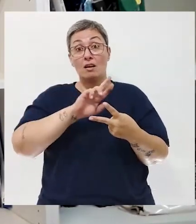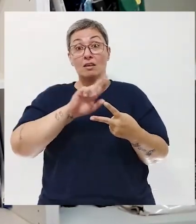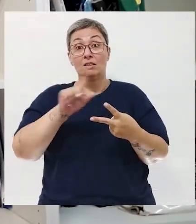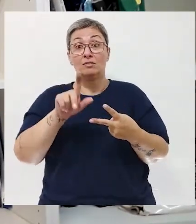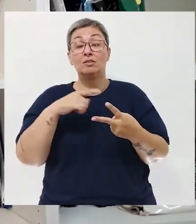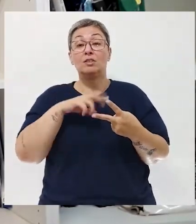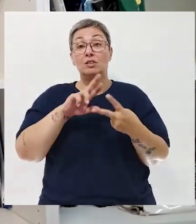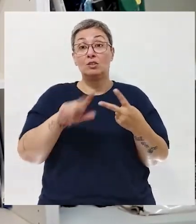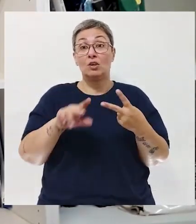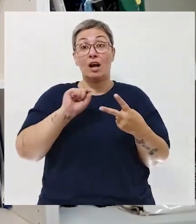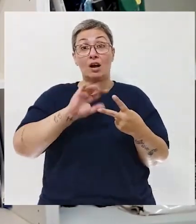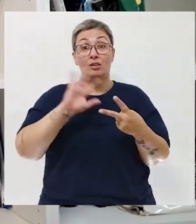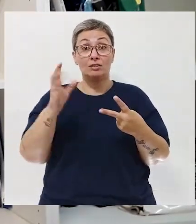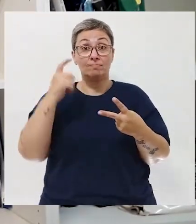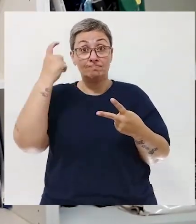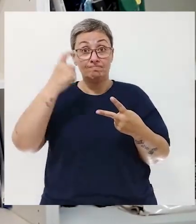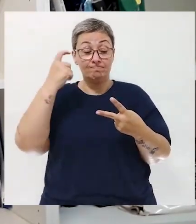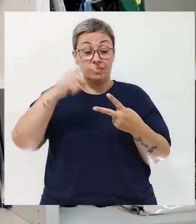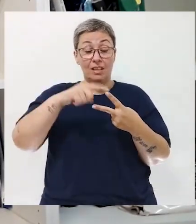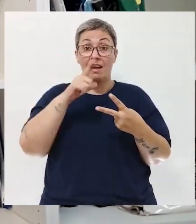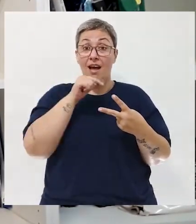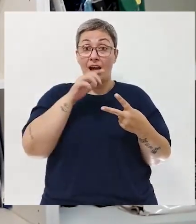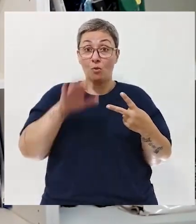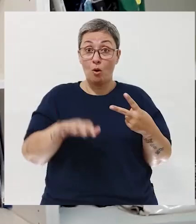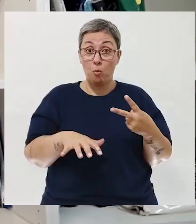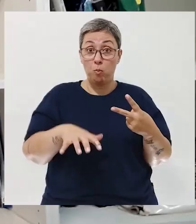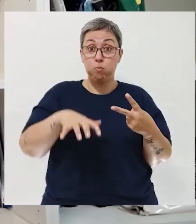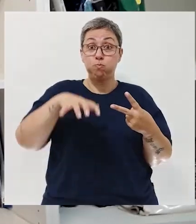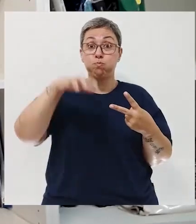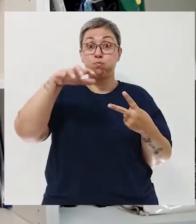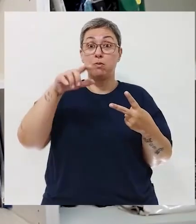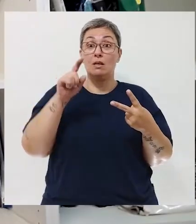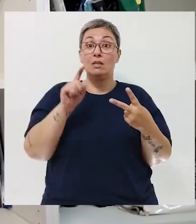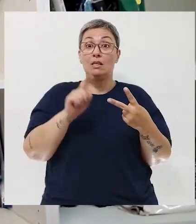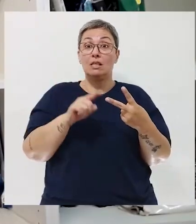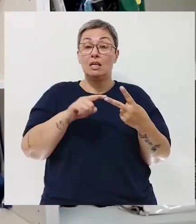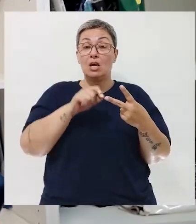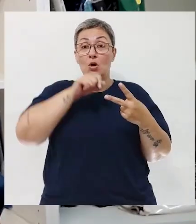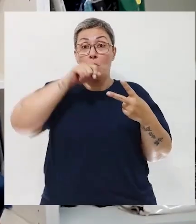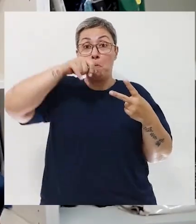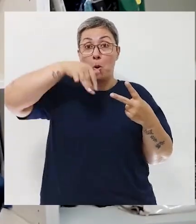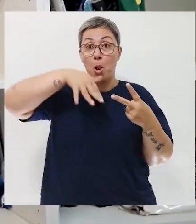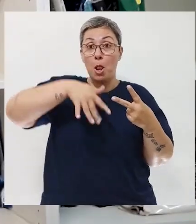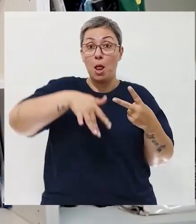são preocupantes: as enchentes e os